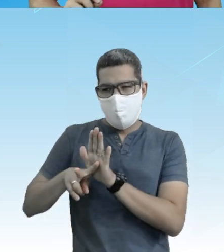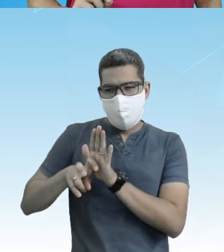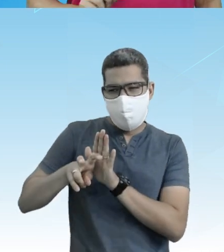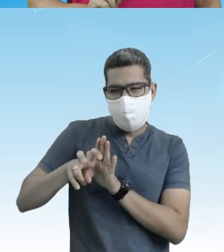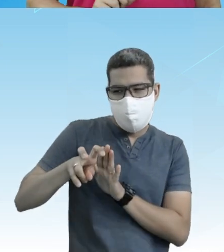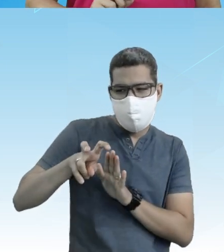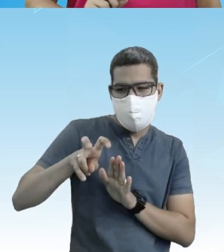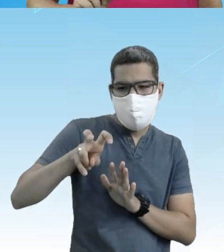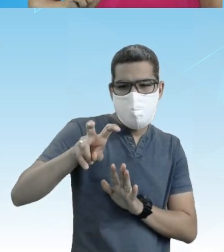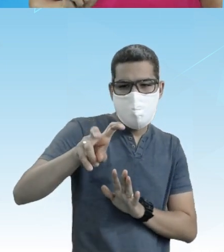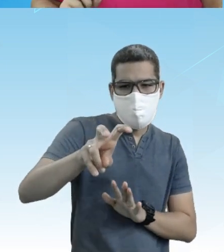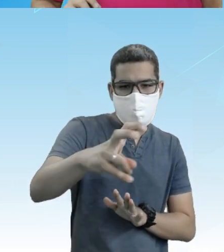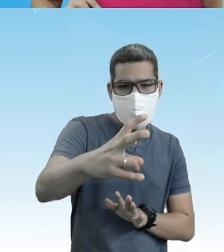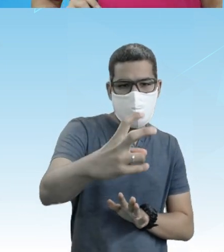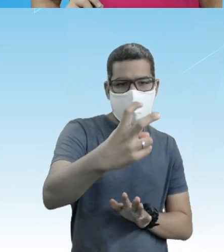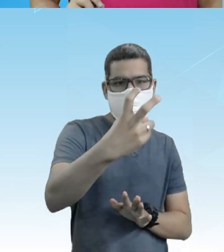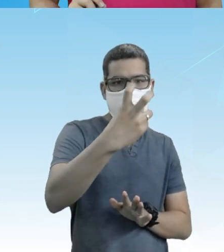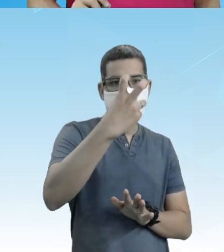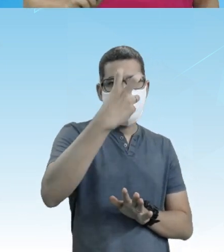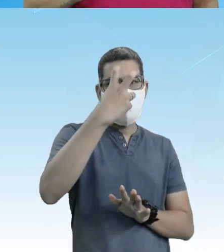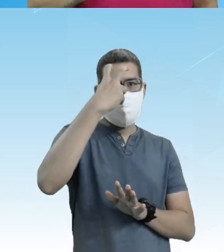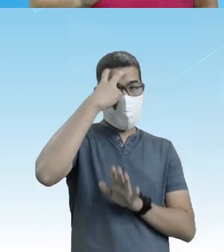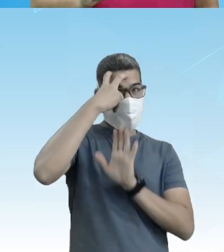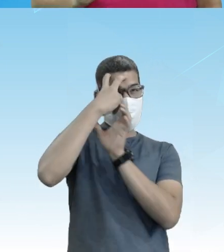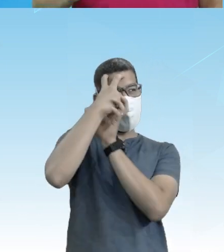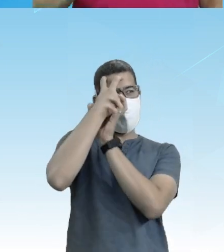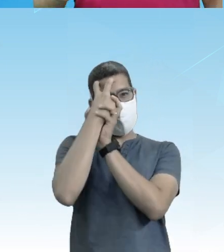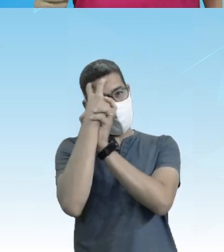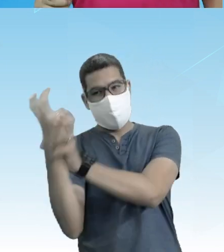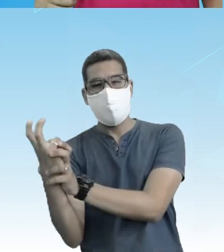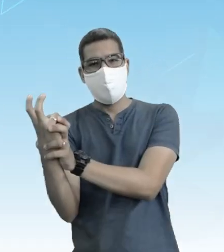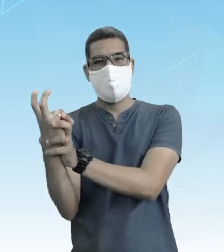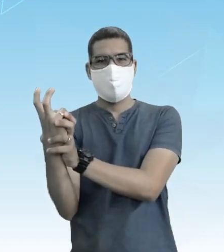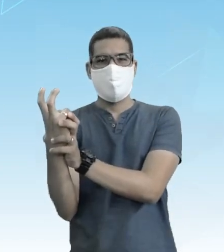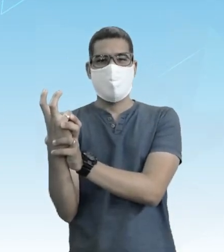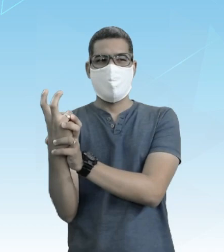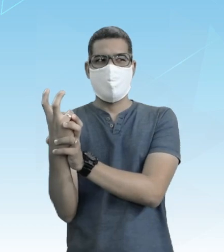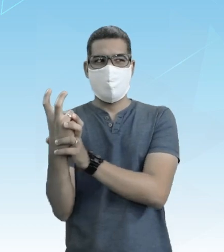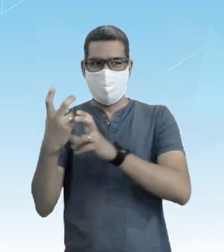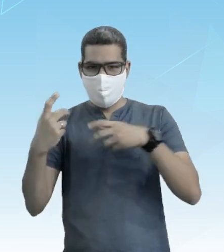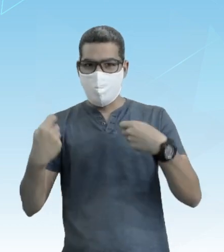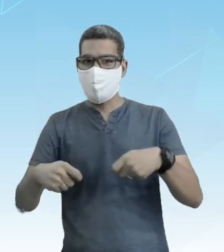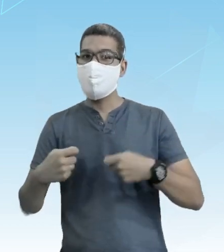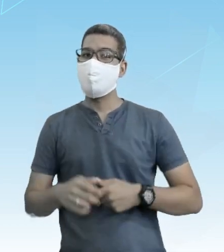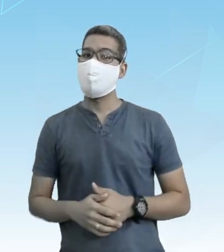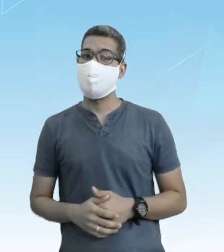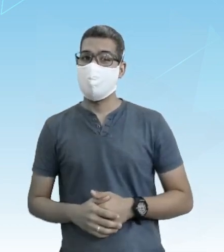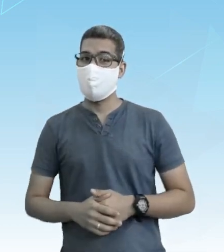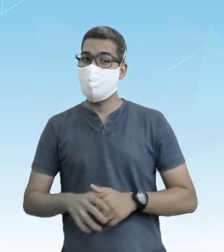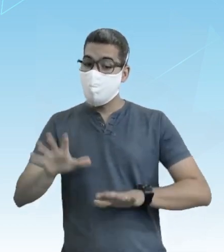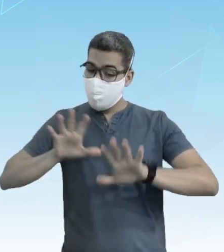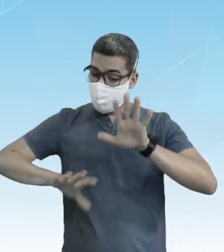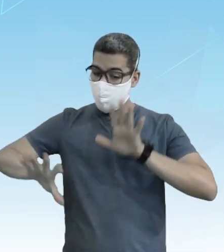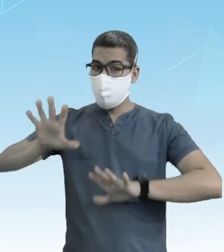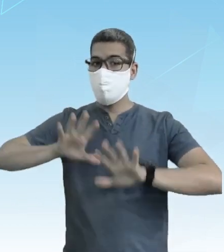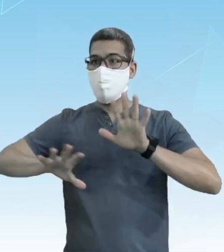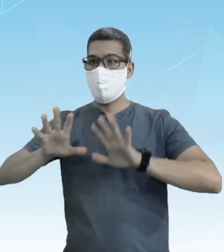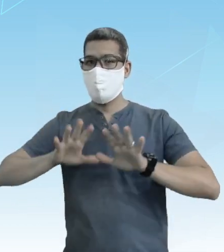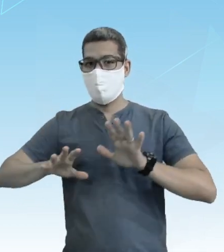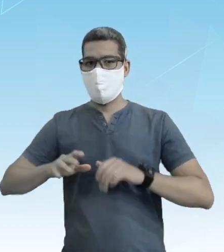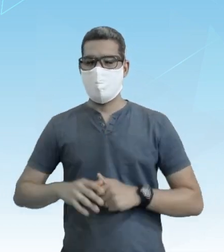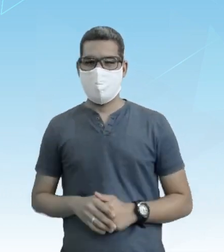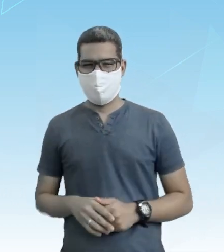contaminar sua inteligência. Lembrar que eu estou deixando para vocês tanto a questão do verbo, não deixe, olha aí,